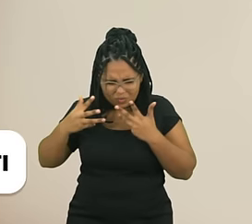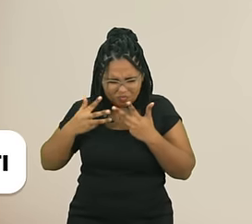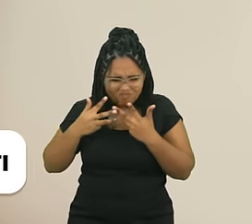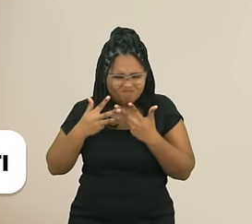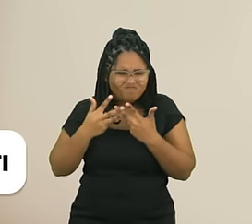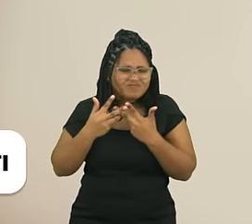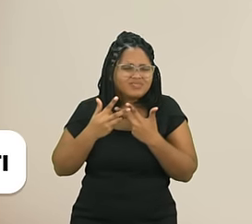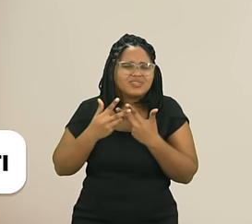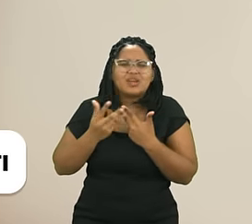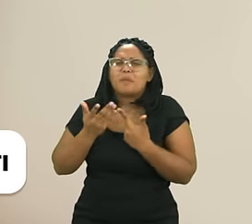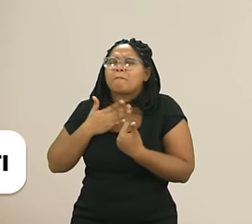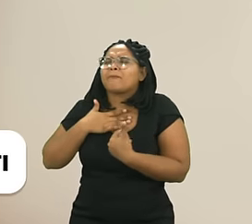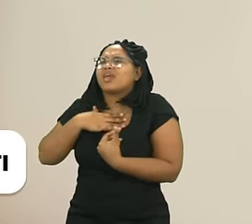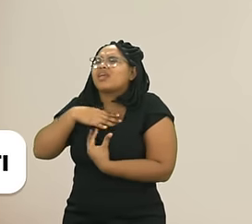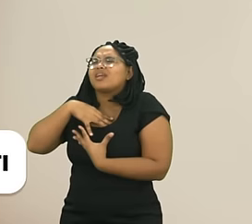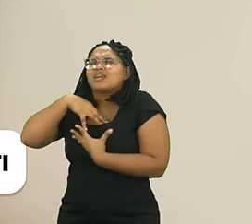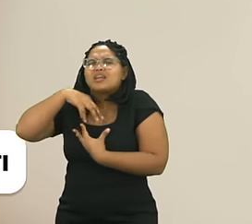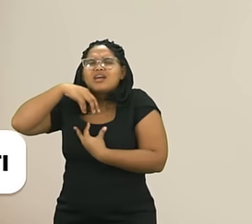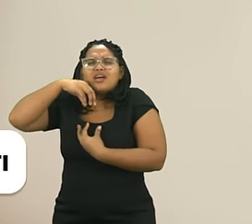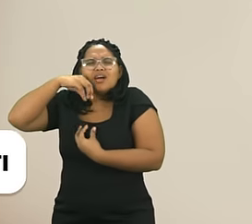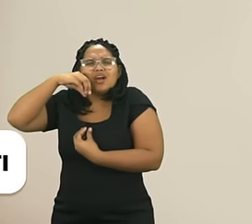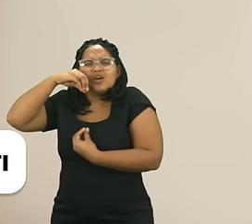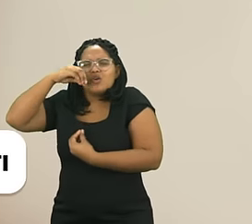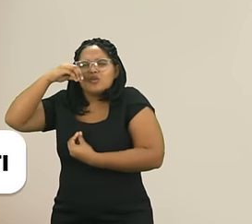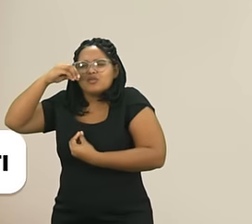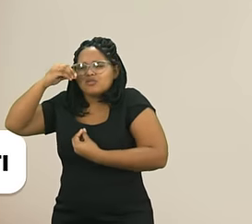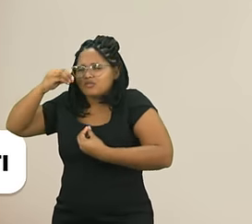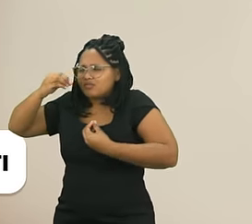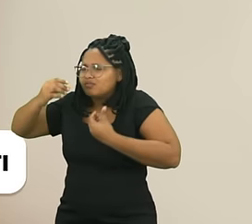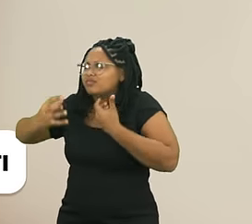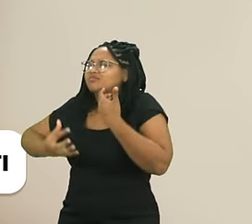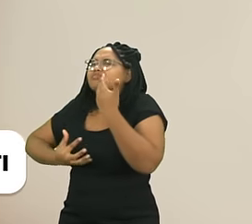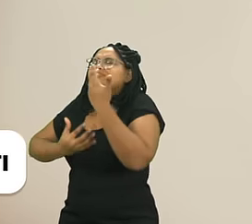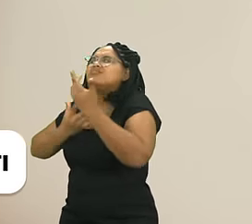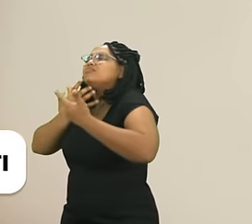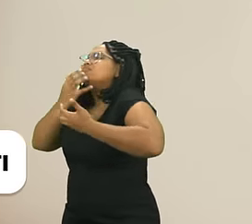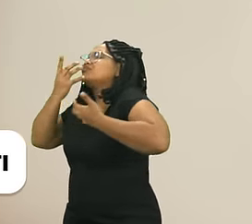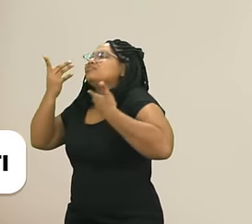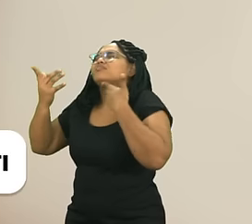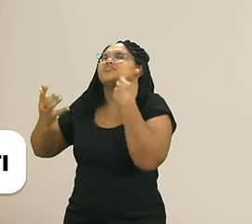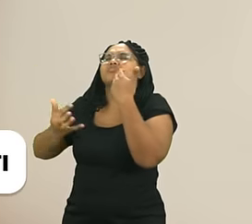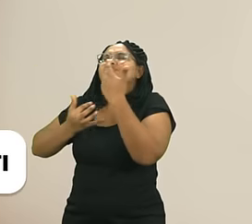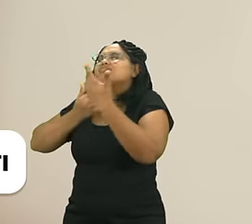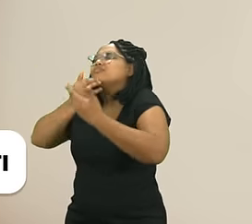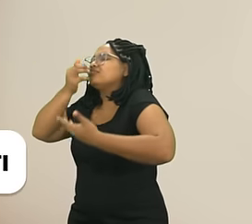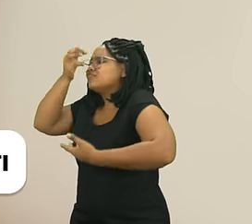Então minha alma canta-te, Senhor,